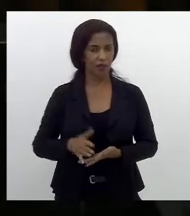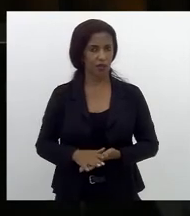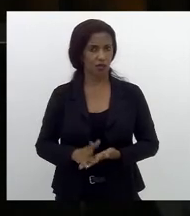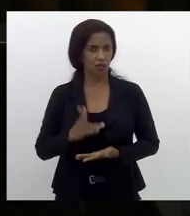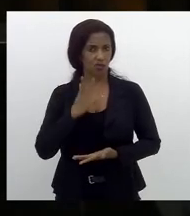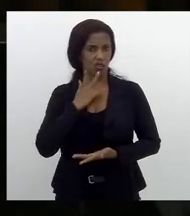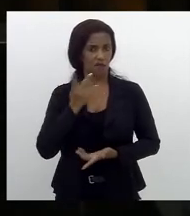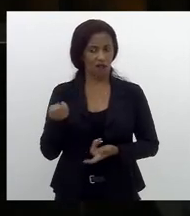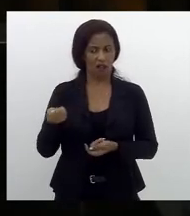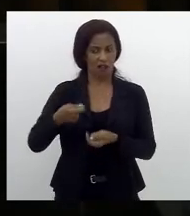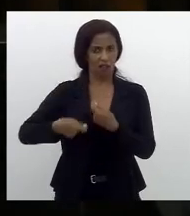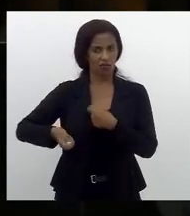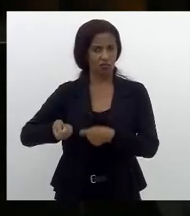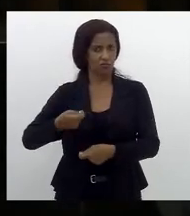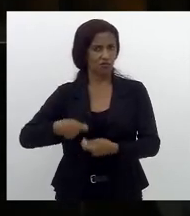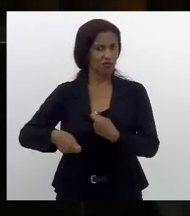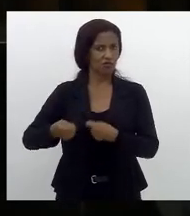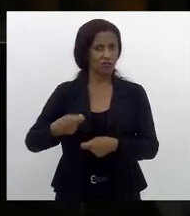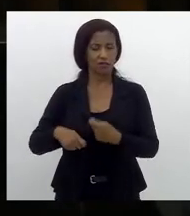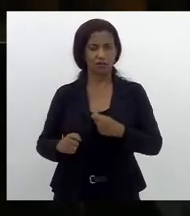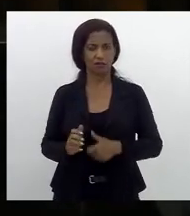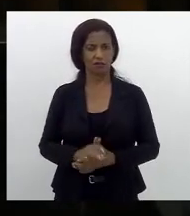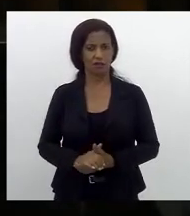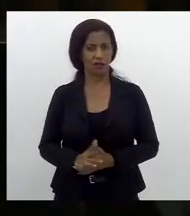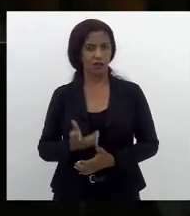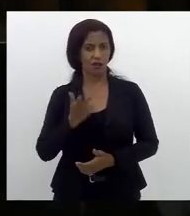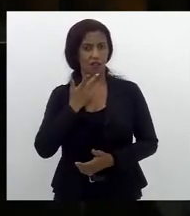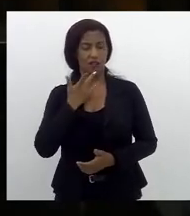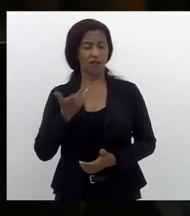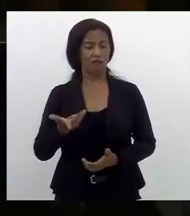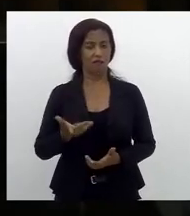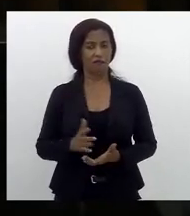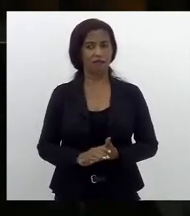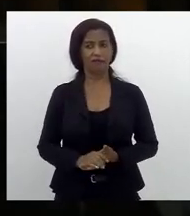ser um administrador, que diz ser